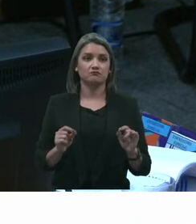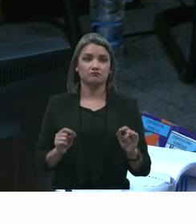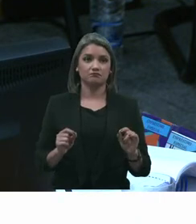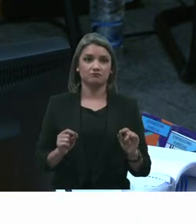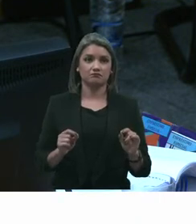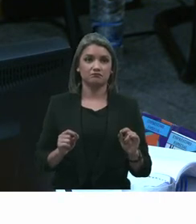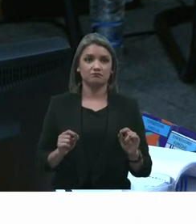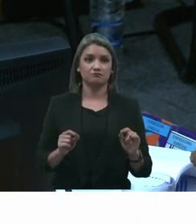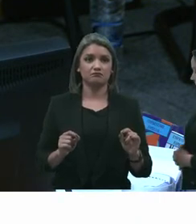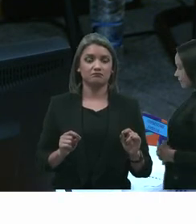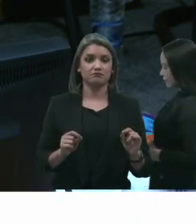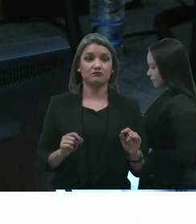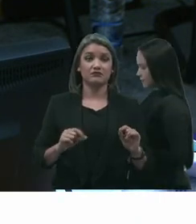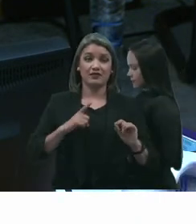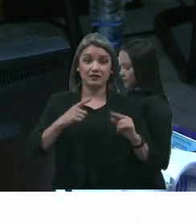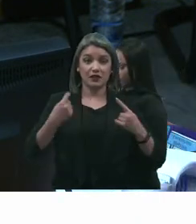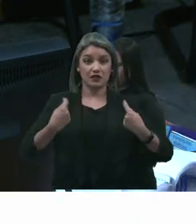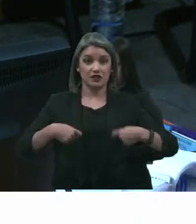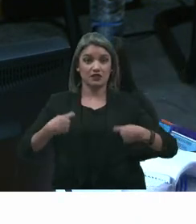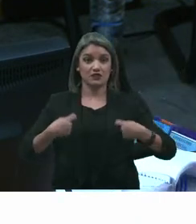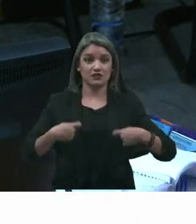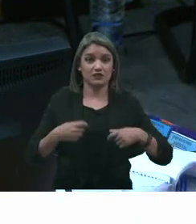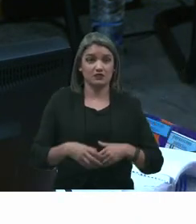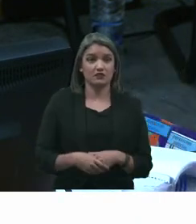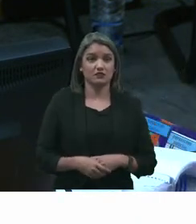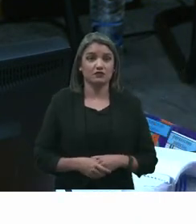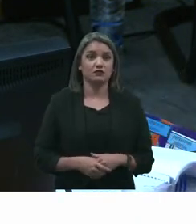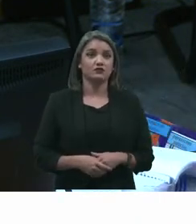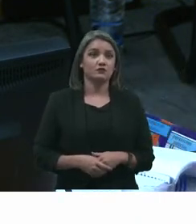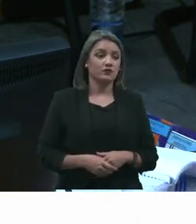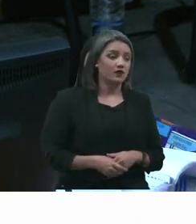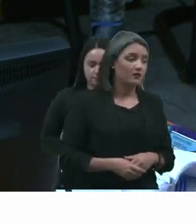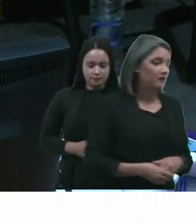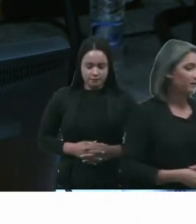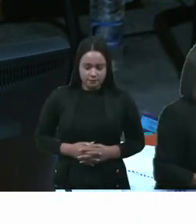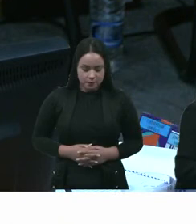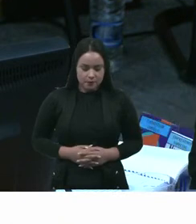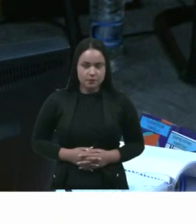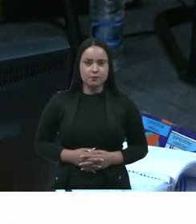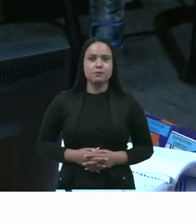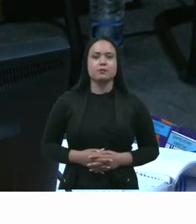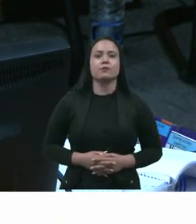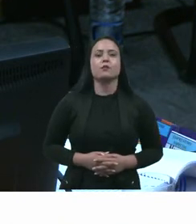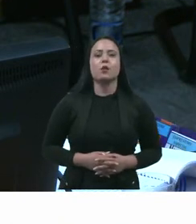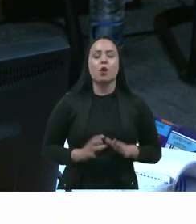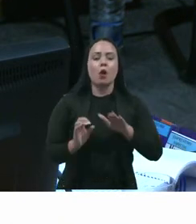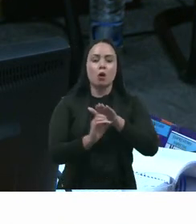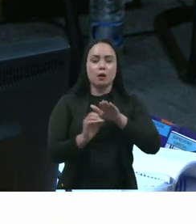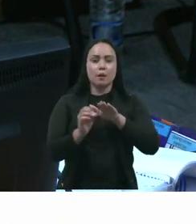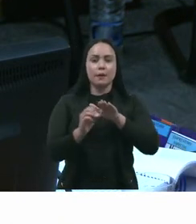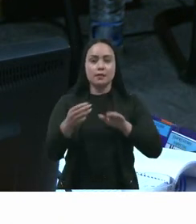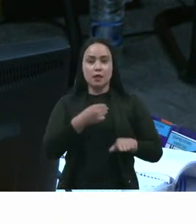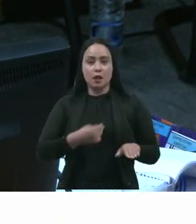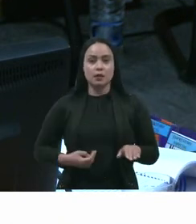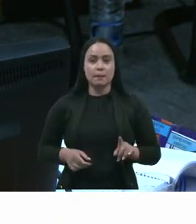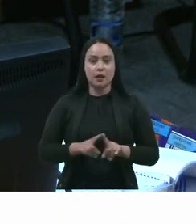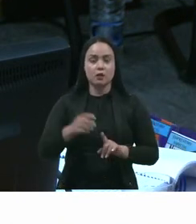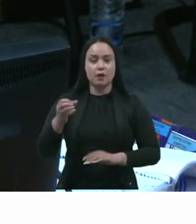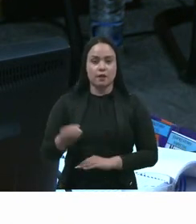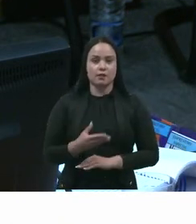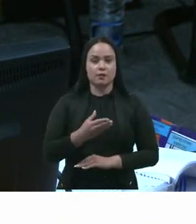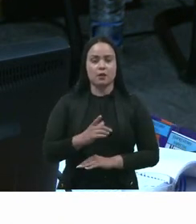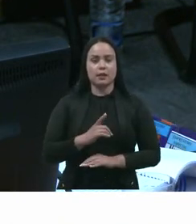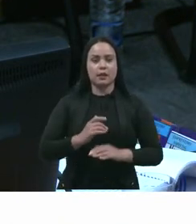não apenas a necessidade de que o magistrado zelasse pela correta intimação do órgão ministerial, como também a inovação